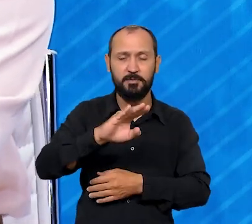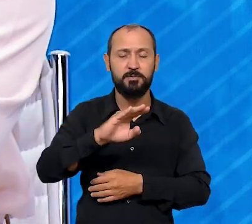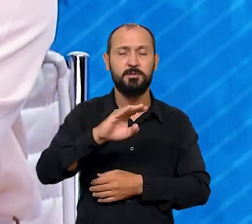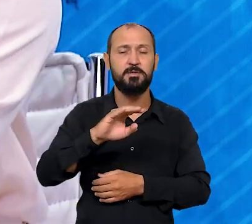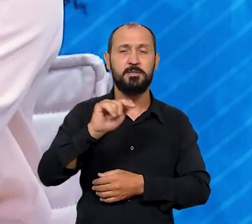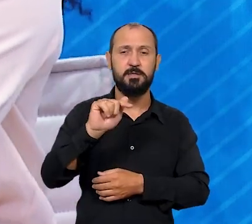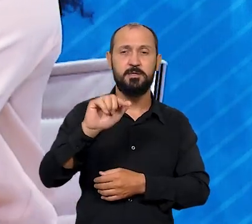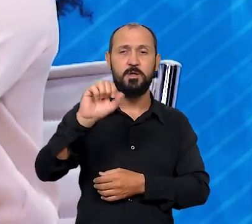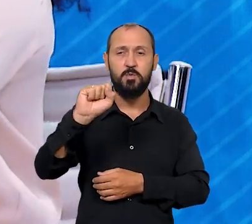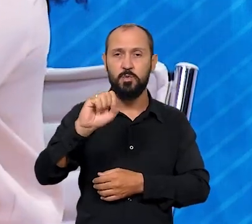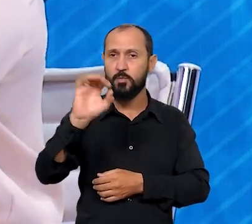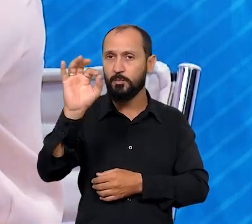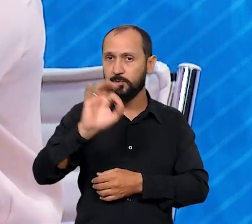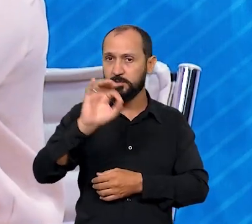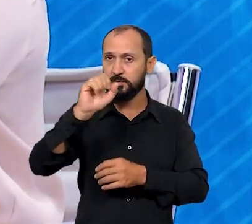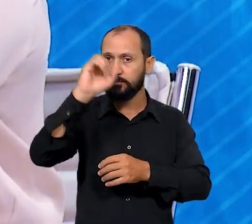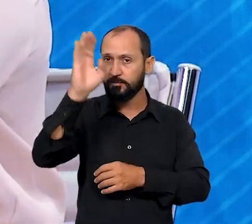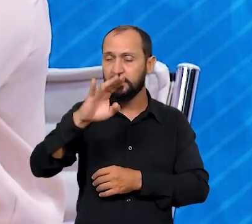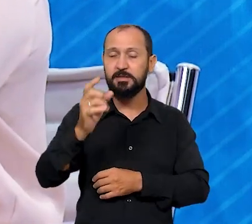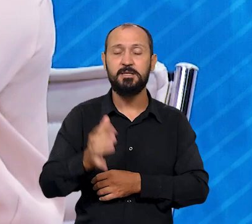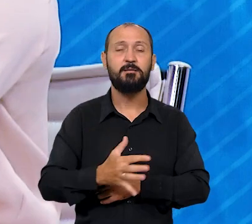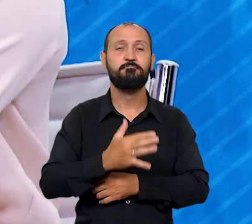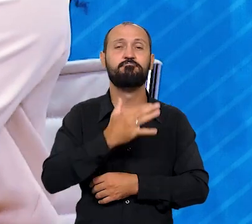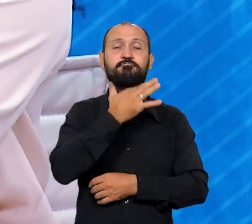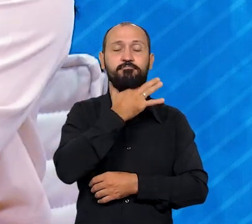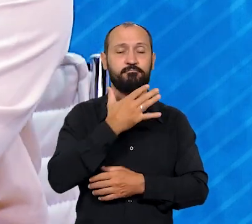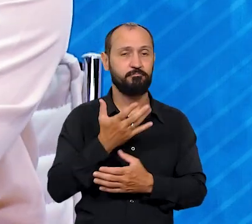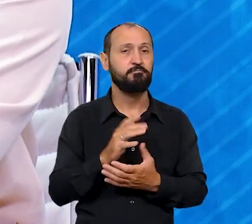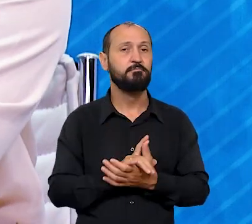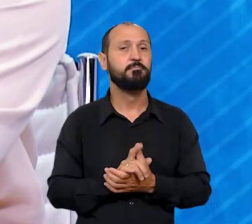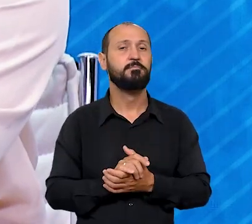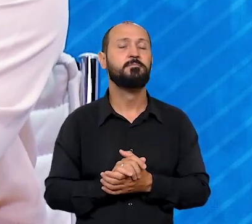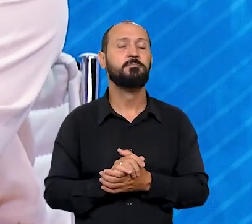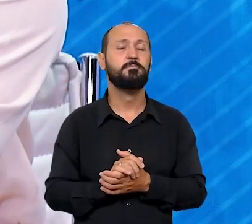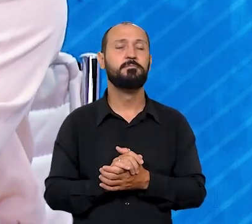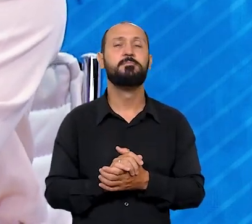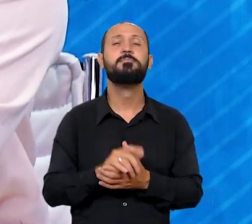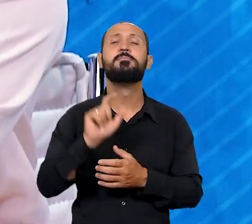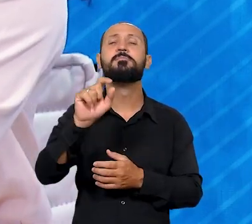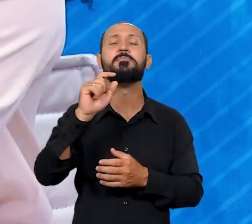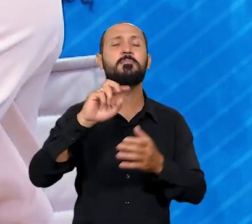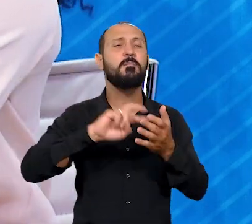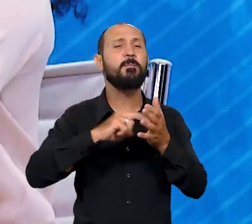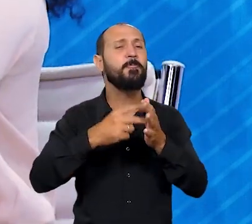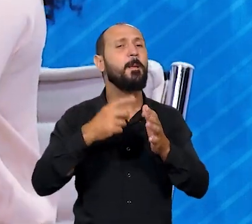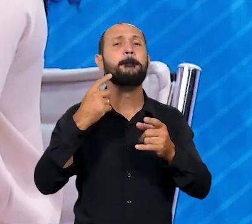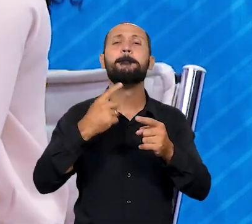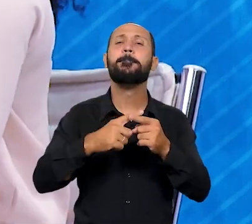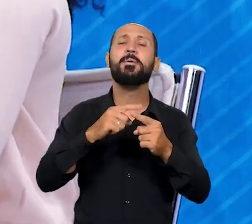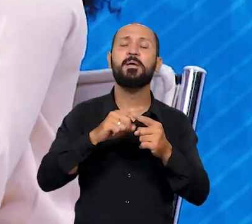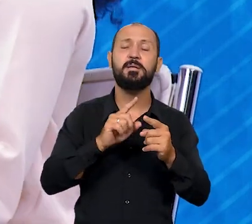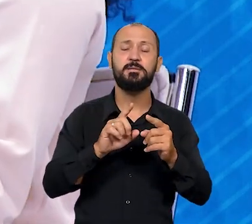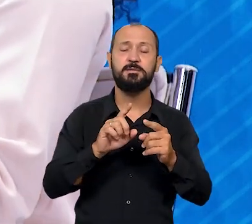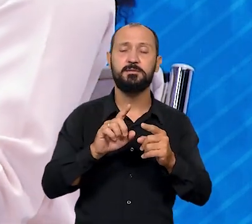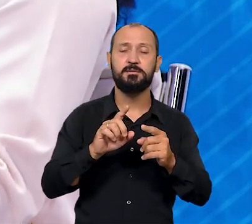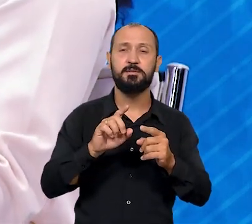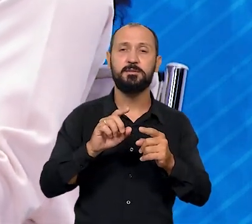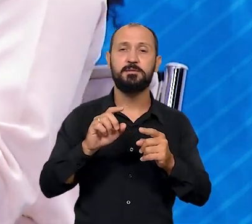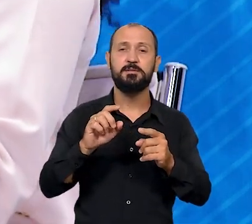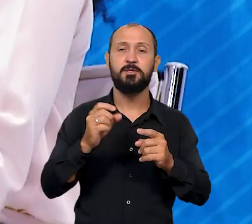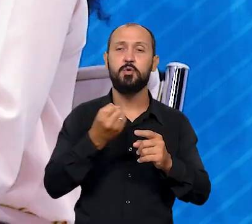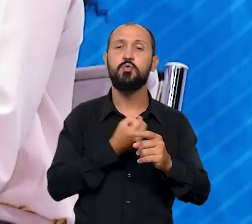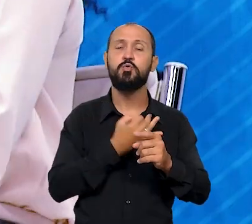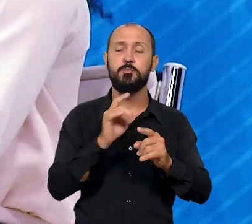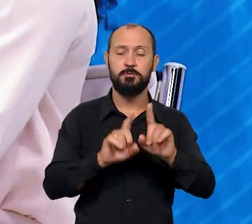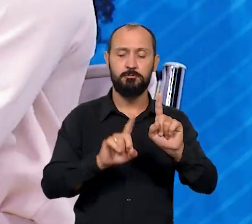Brasil, 78% da população brasileira está endividada. Ao que o senhor atribui esse alto índice,